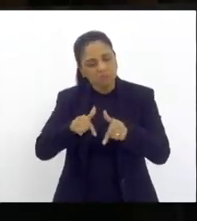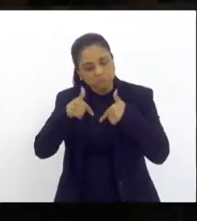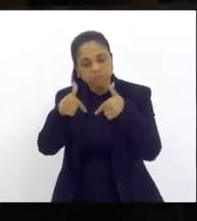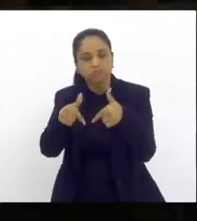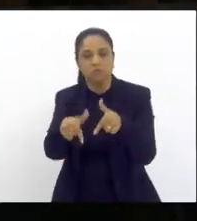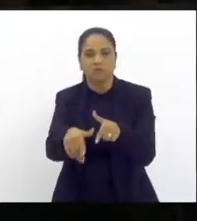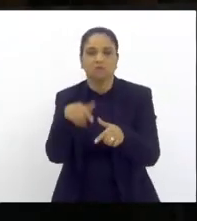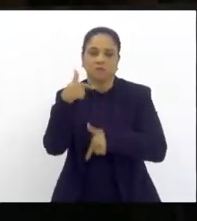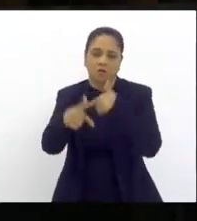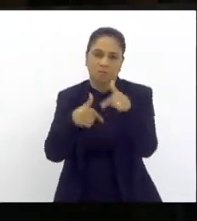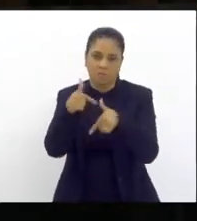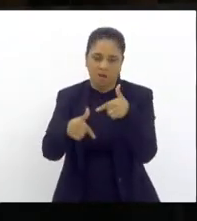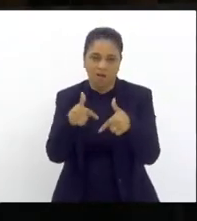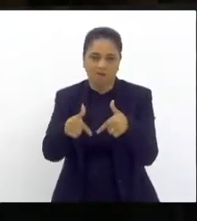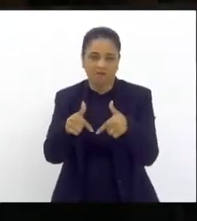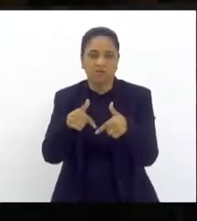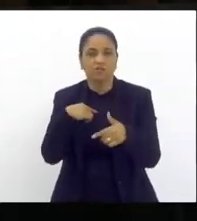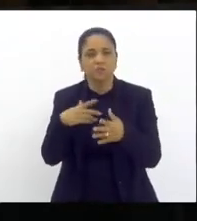foi reduzido